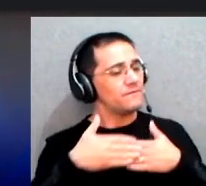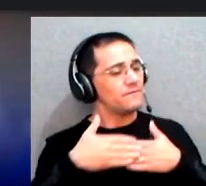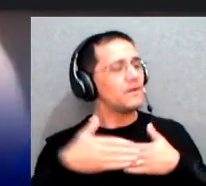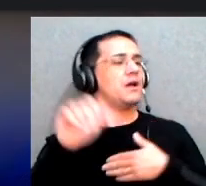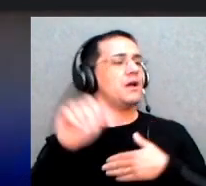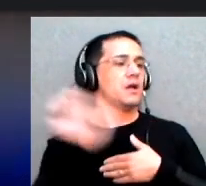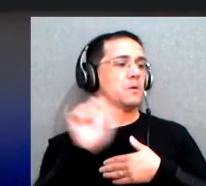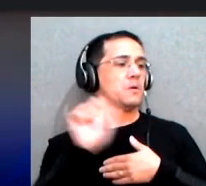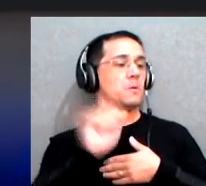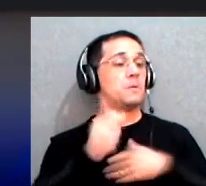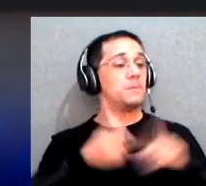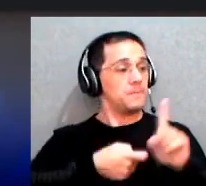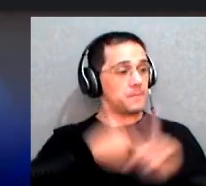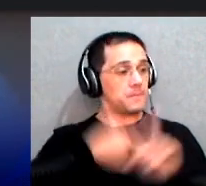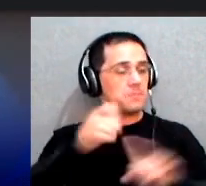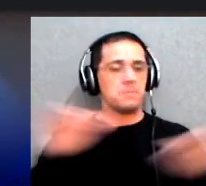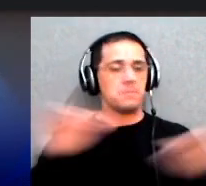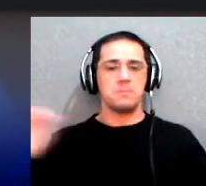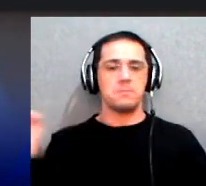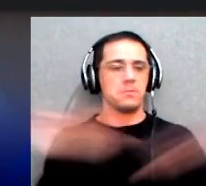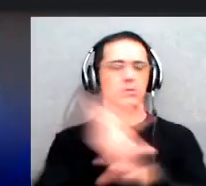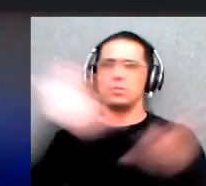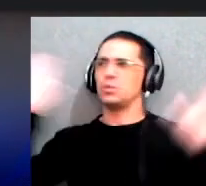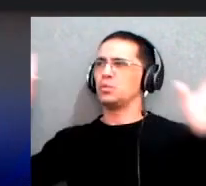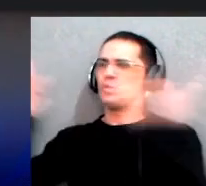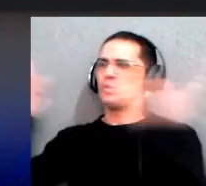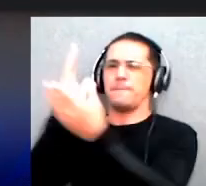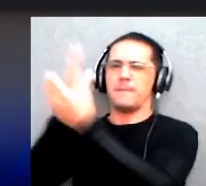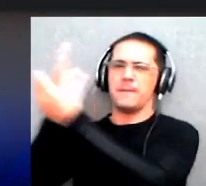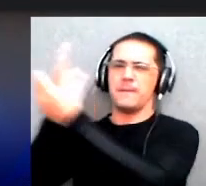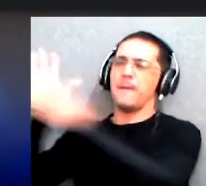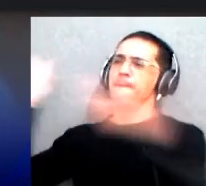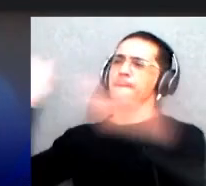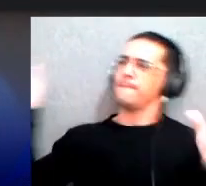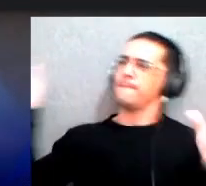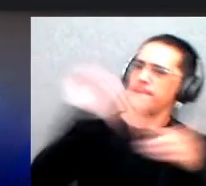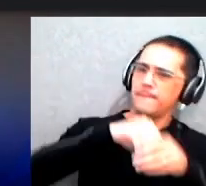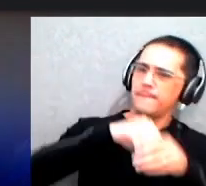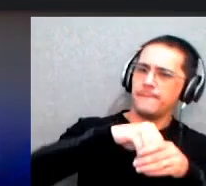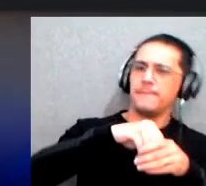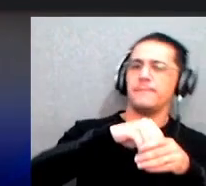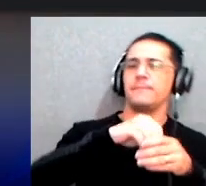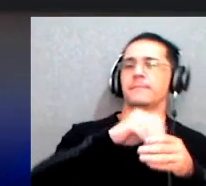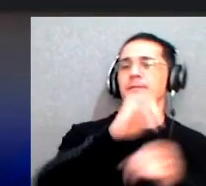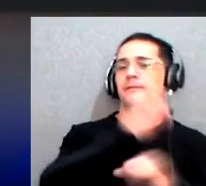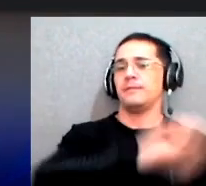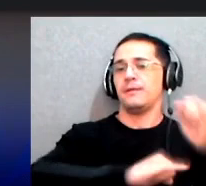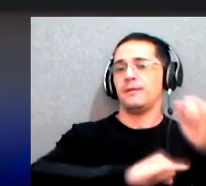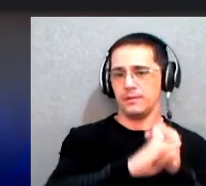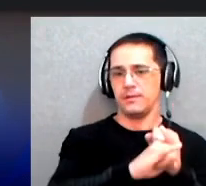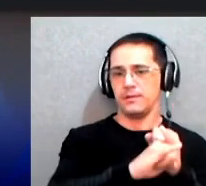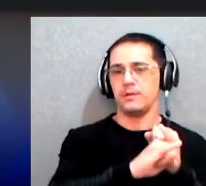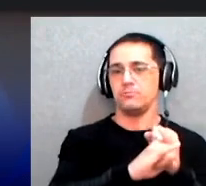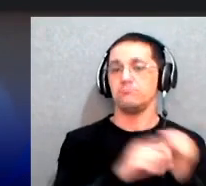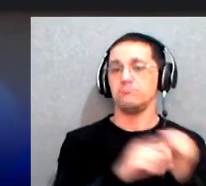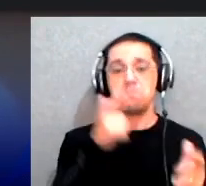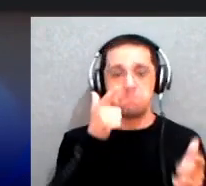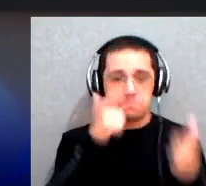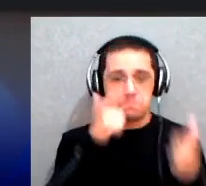inquéritos eletrônicos no Estado. Certamente tivemos um grande avanço nesse sentido, como muitos outros realizados pela atual chefia de